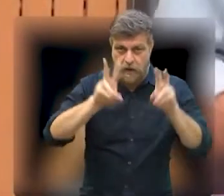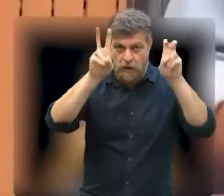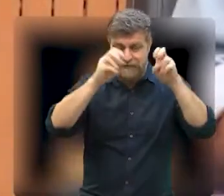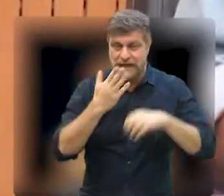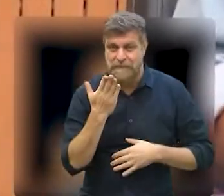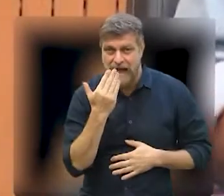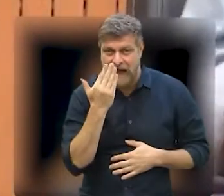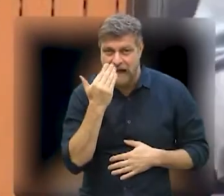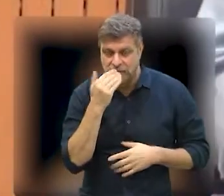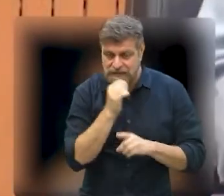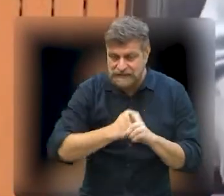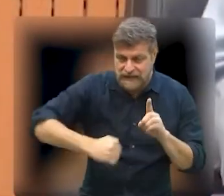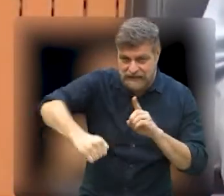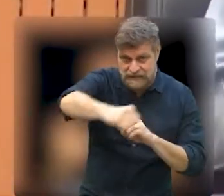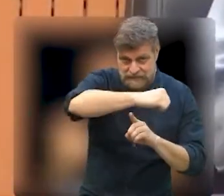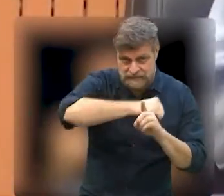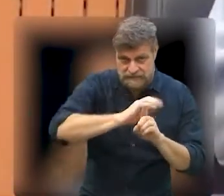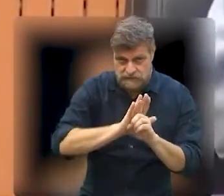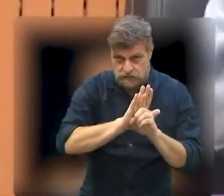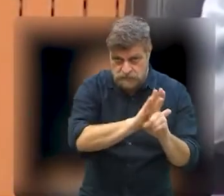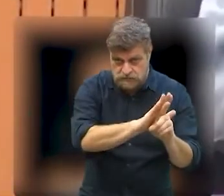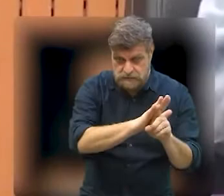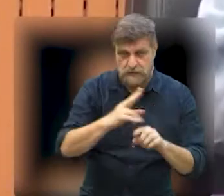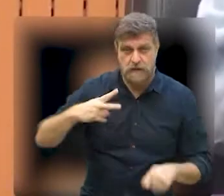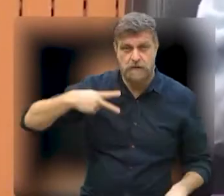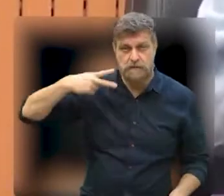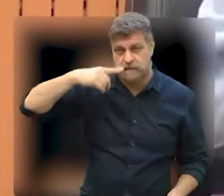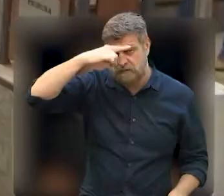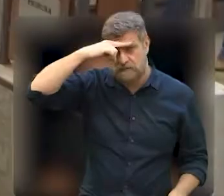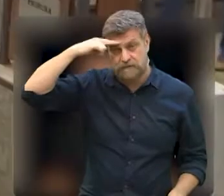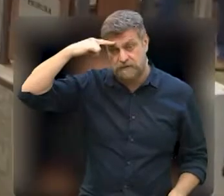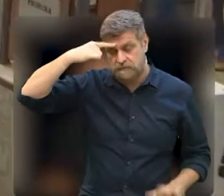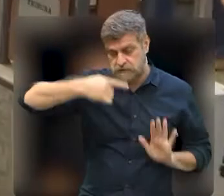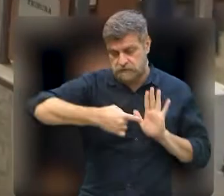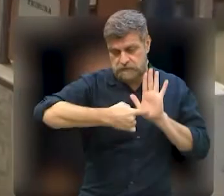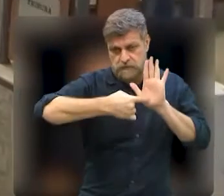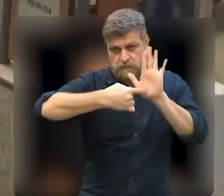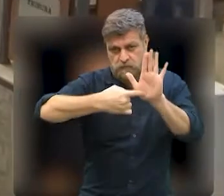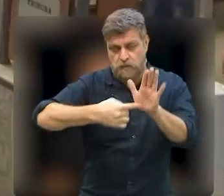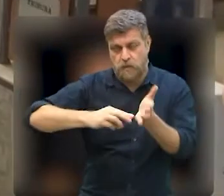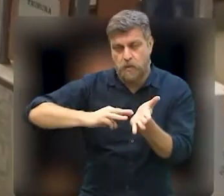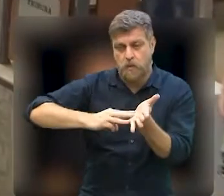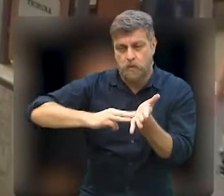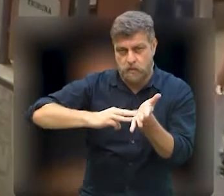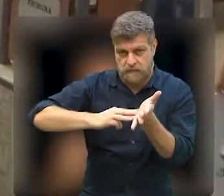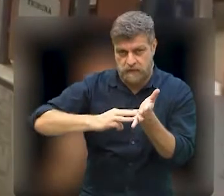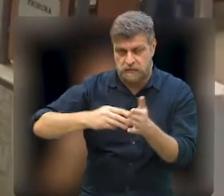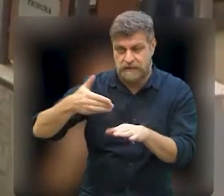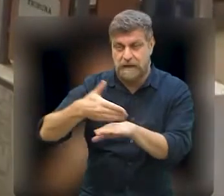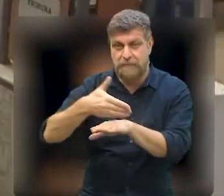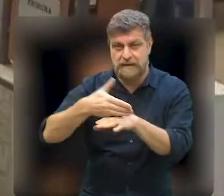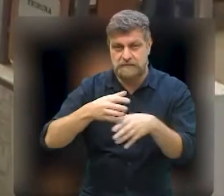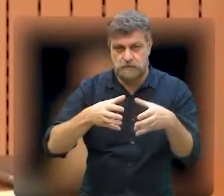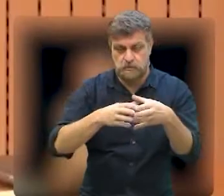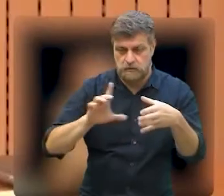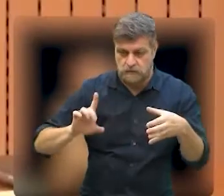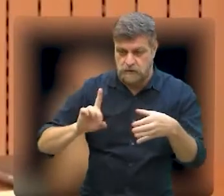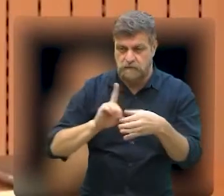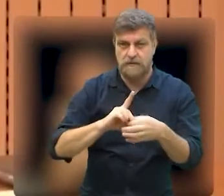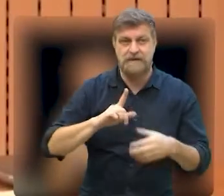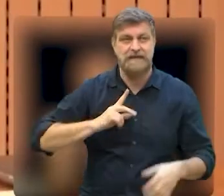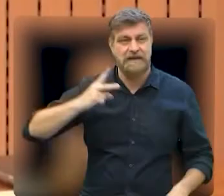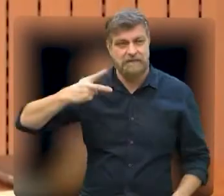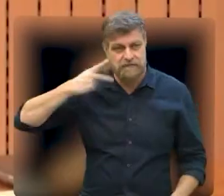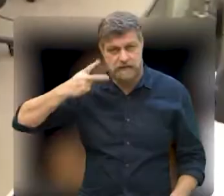Assistência Social do município de Campinas, o vereador Felipe Marquesi apresentou os membros que agora compõem o grupo,